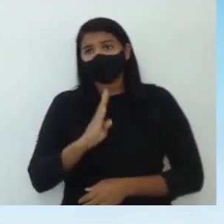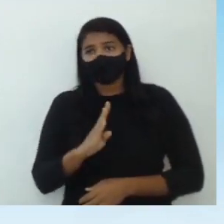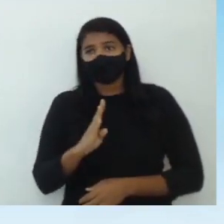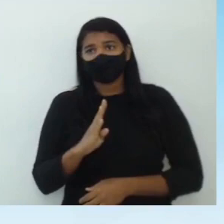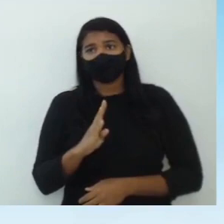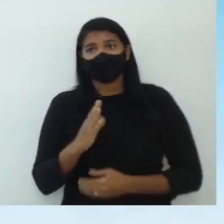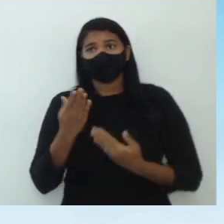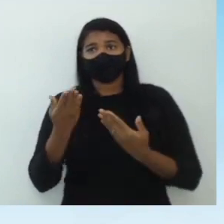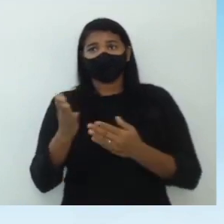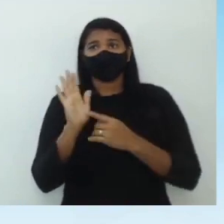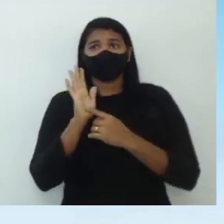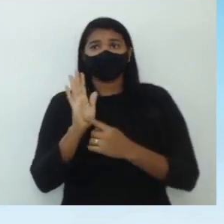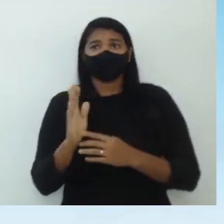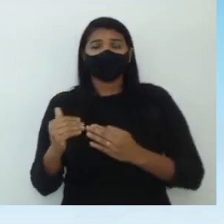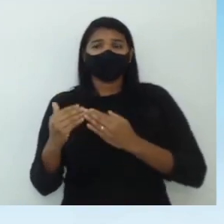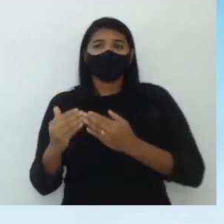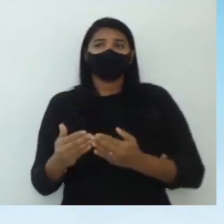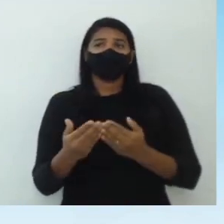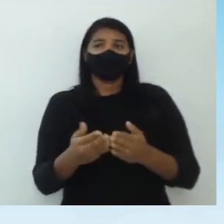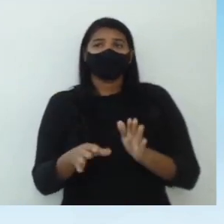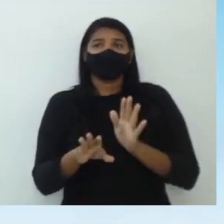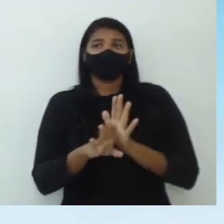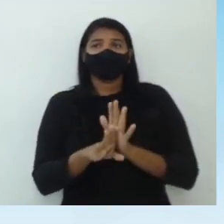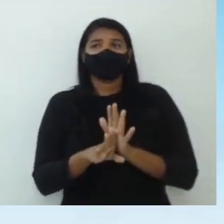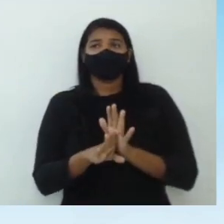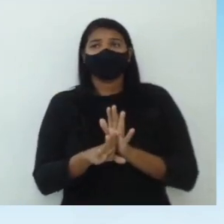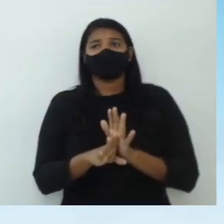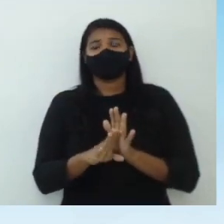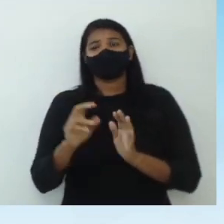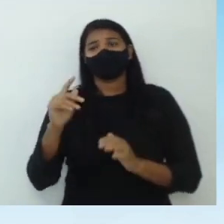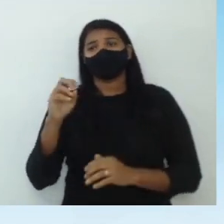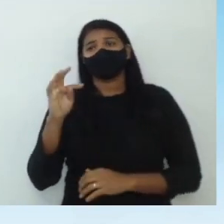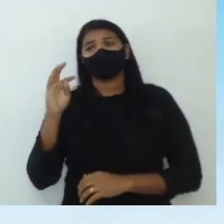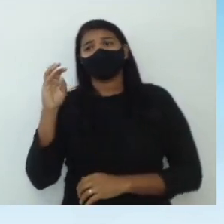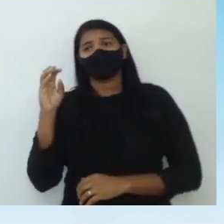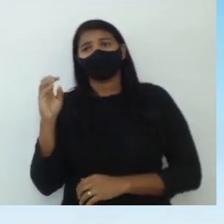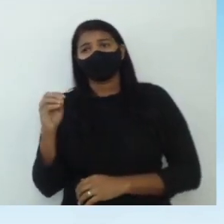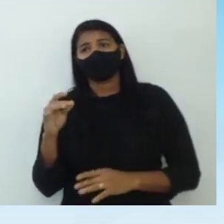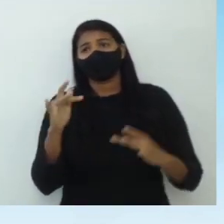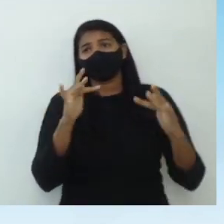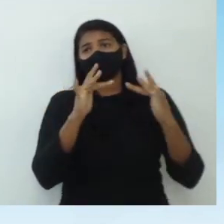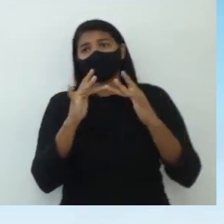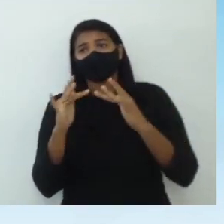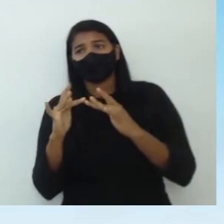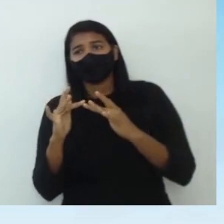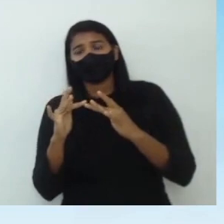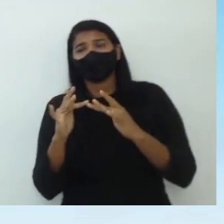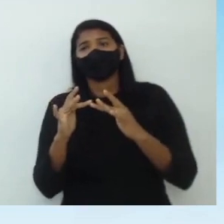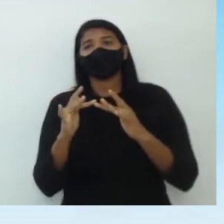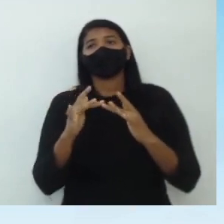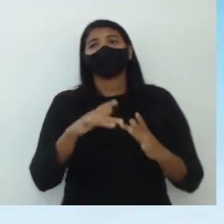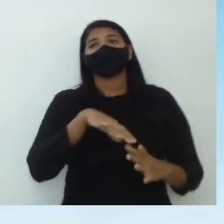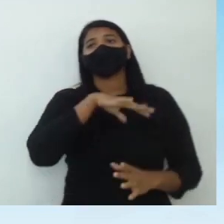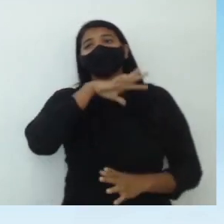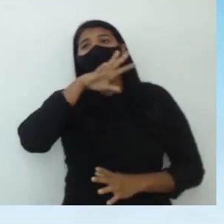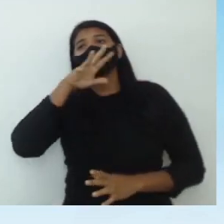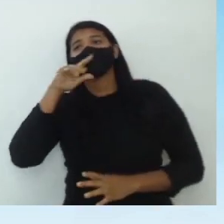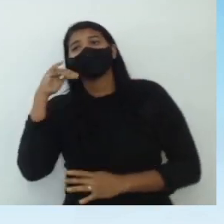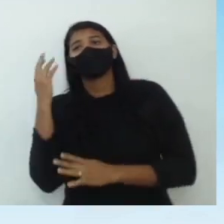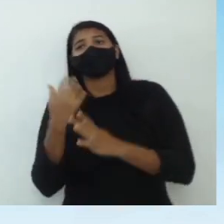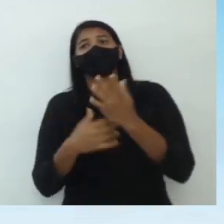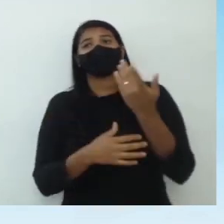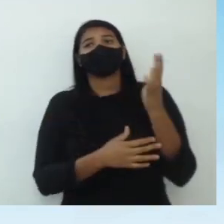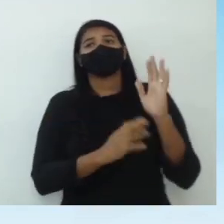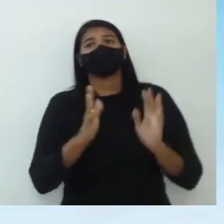aqui o navio no nosso porto, e esse mexilhão entrou em contato com toda o equilíbrio que havia aqui antes,